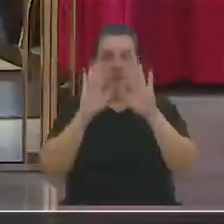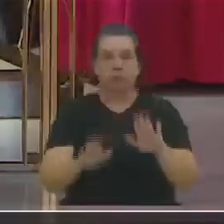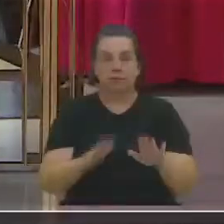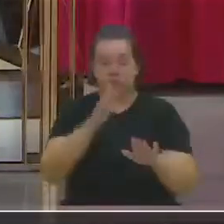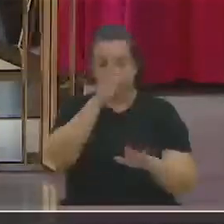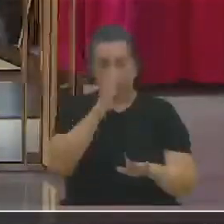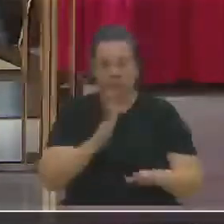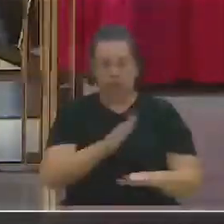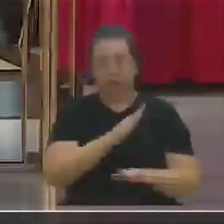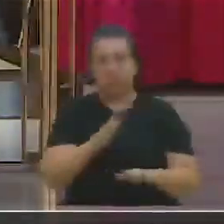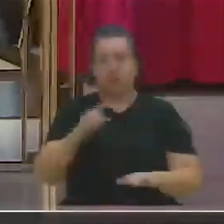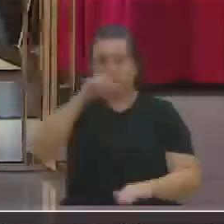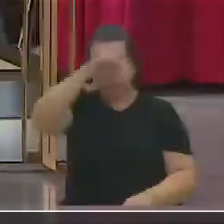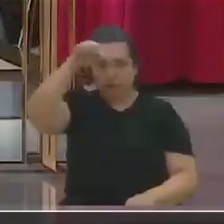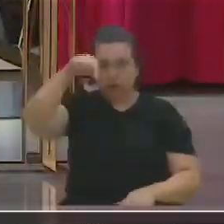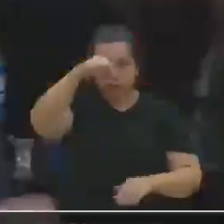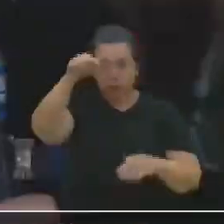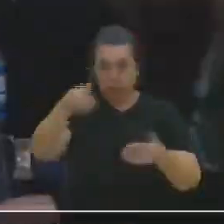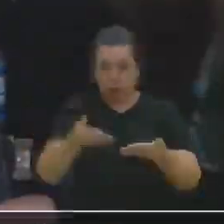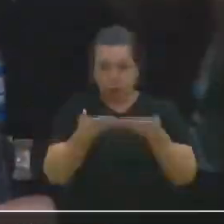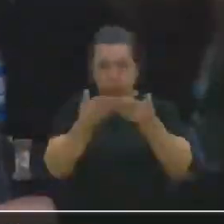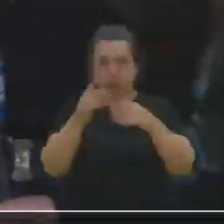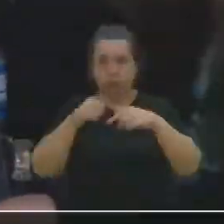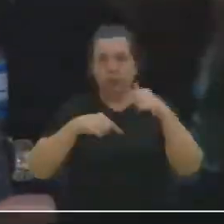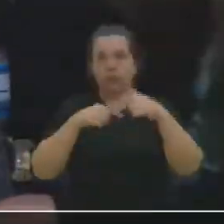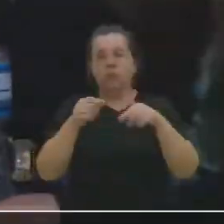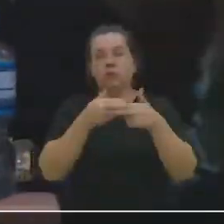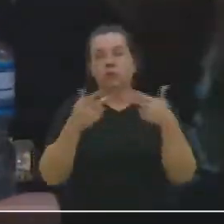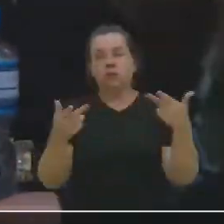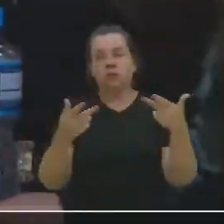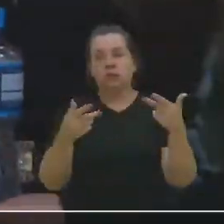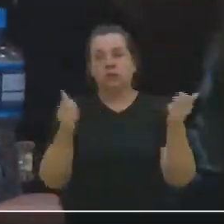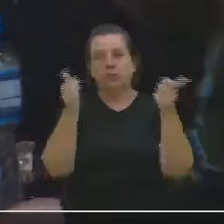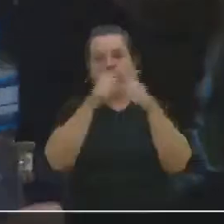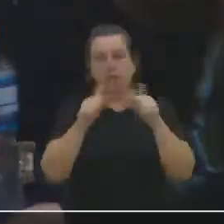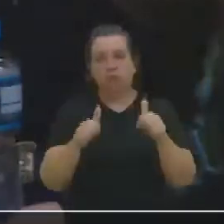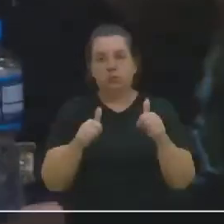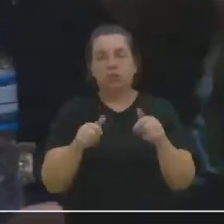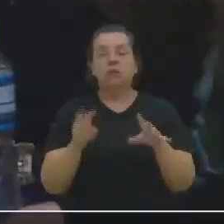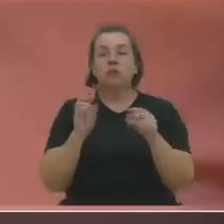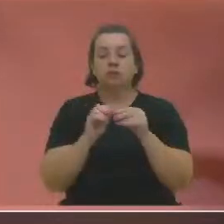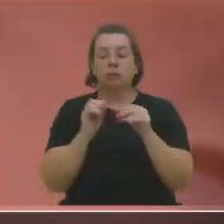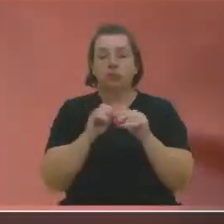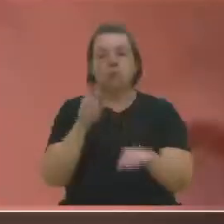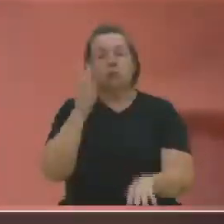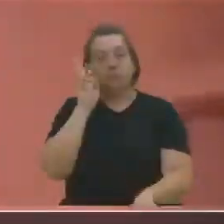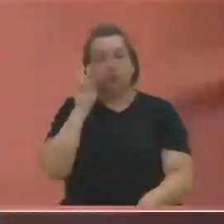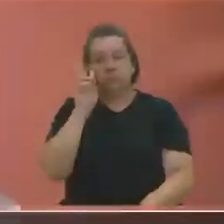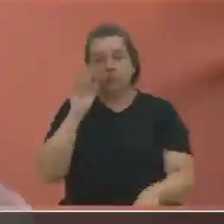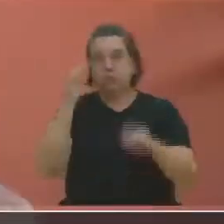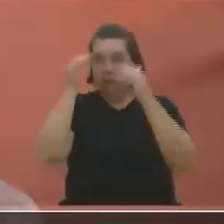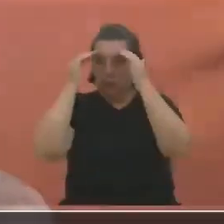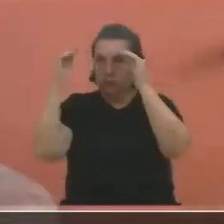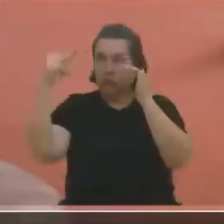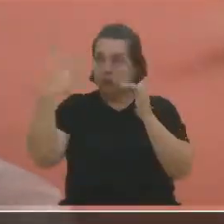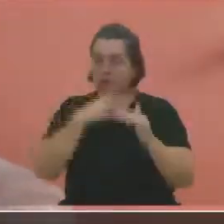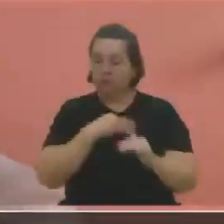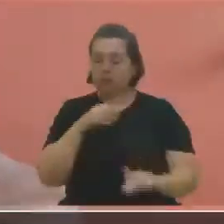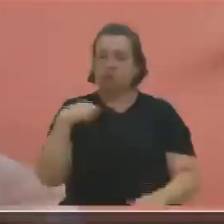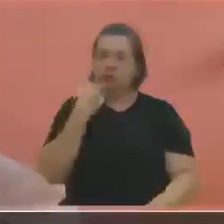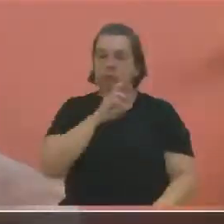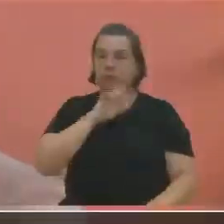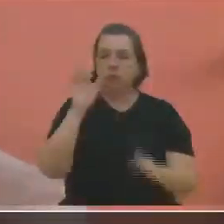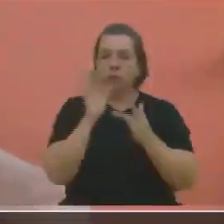abençoeis, santifiqueis estes objetos e imagens feitos para recordar e honrar o